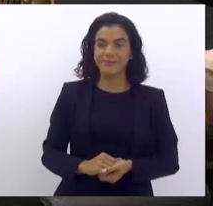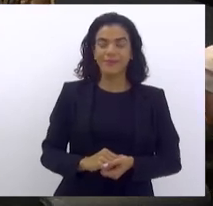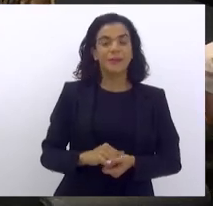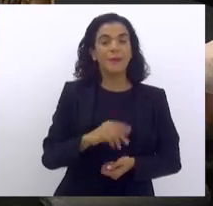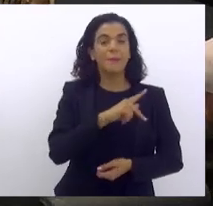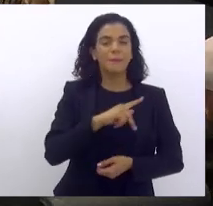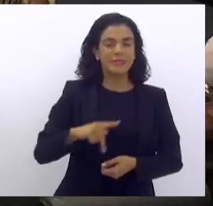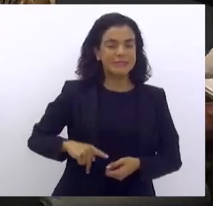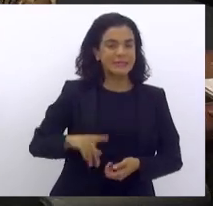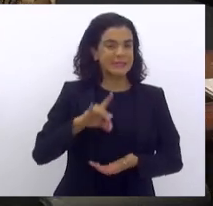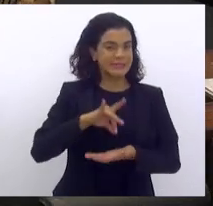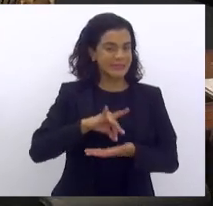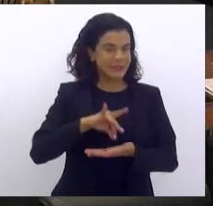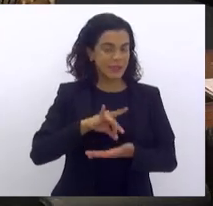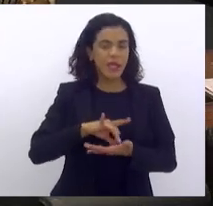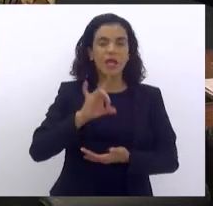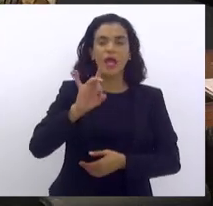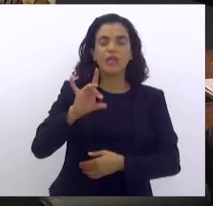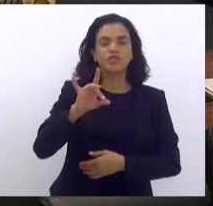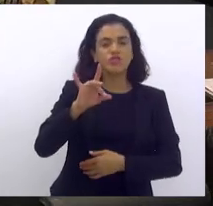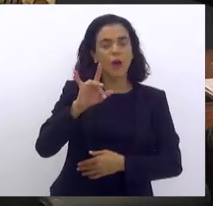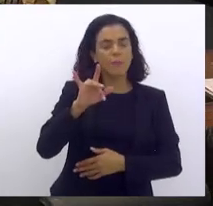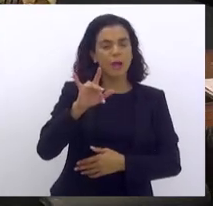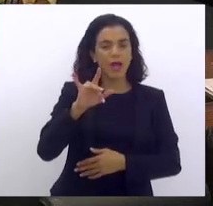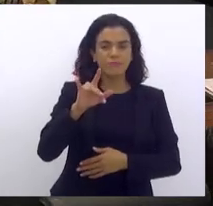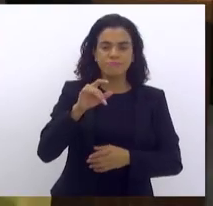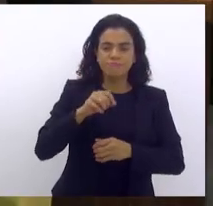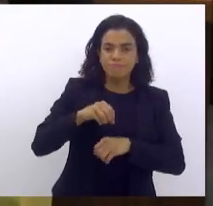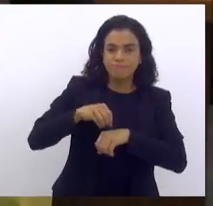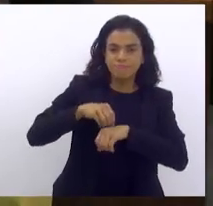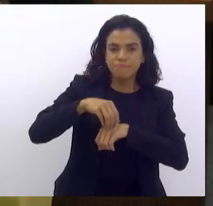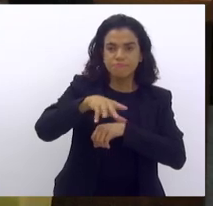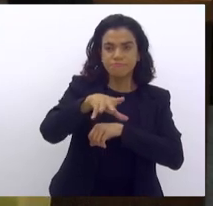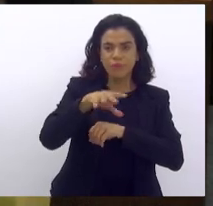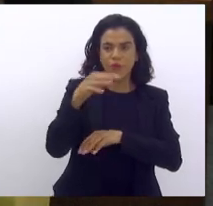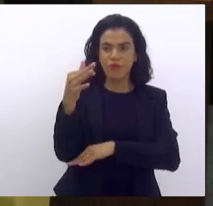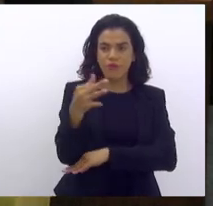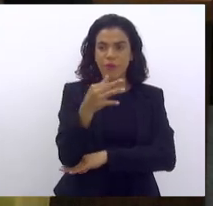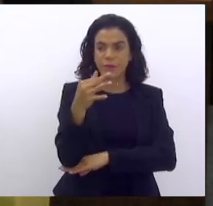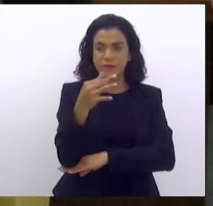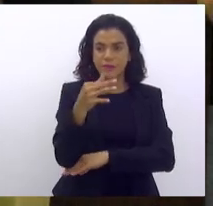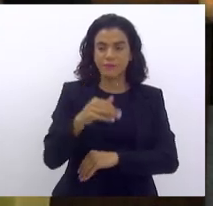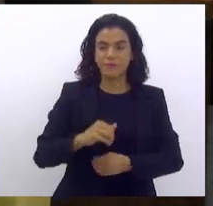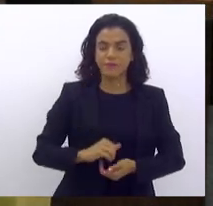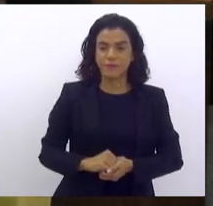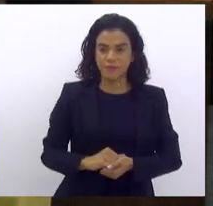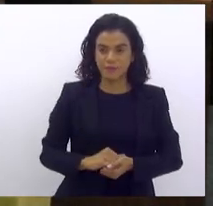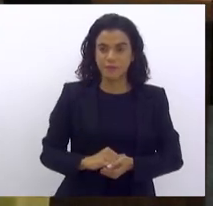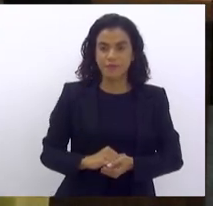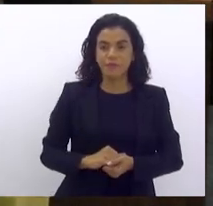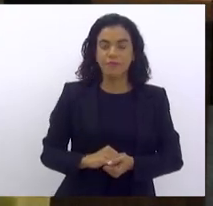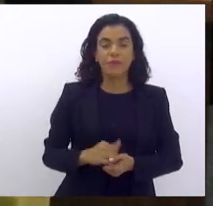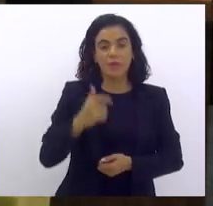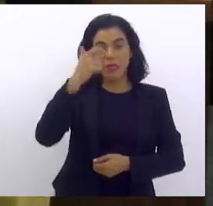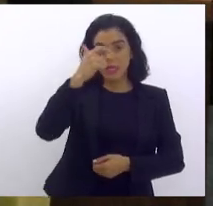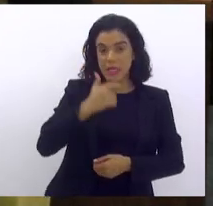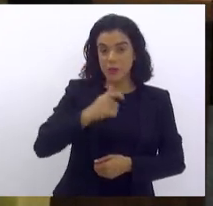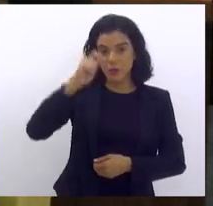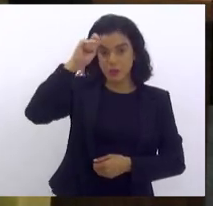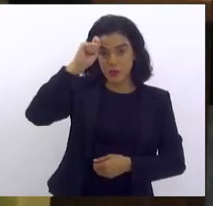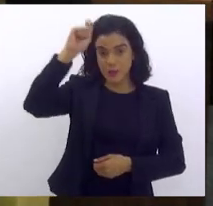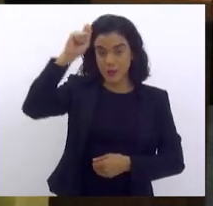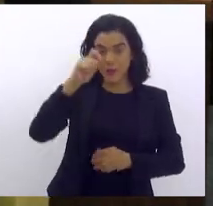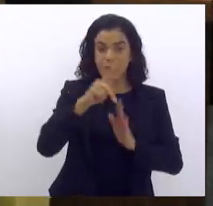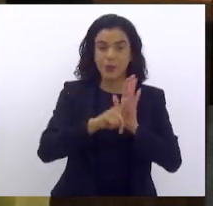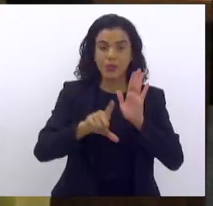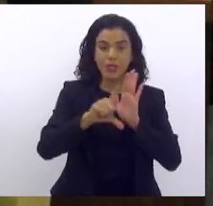Presidente, na verdade, é para formalizar um processo que eu já tinha conversado com o deputado Carlos Mink, é que eu sou autor do